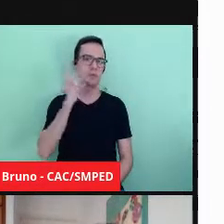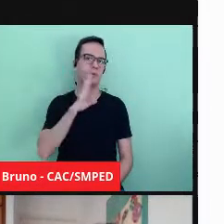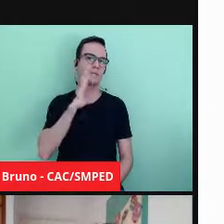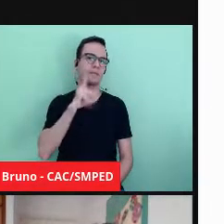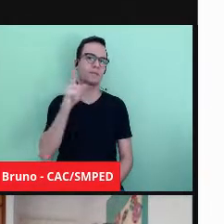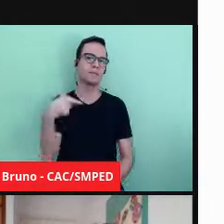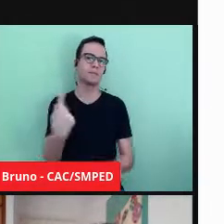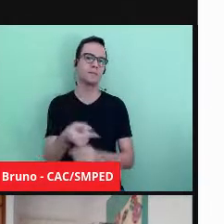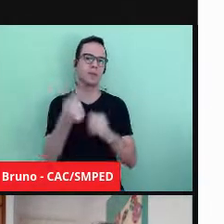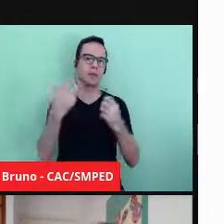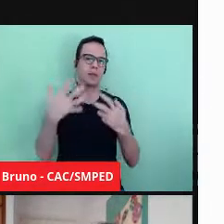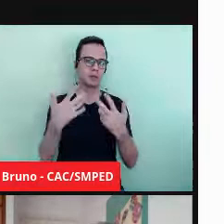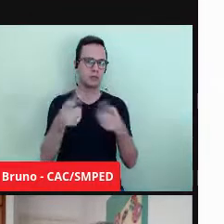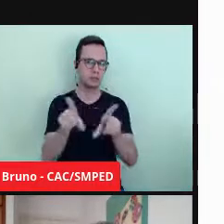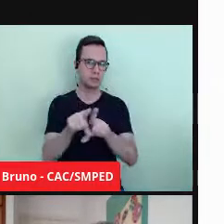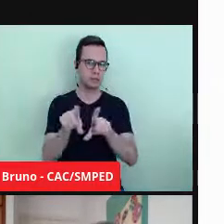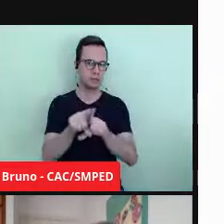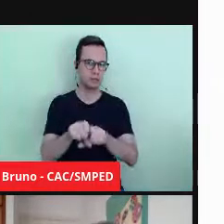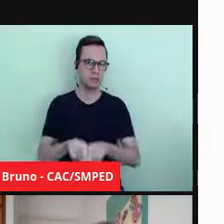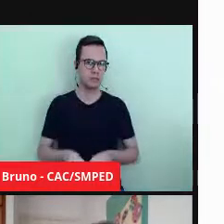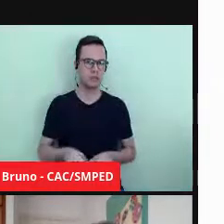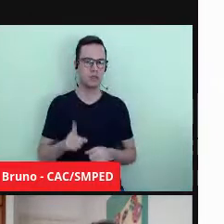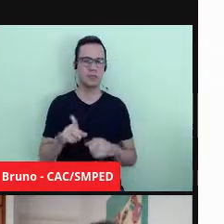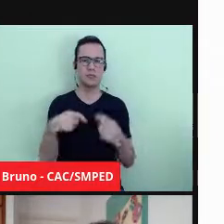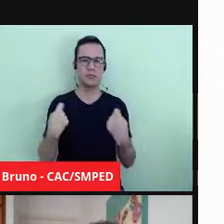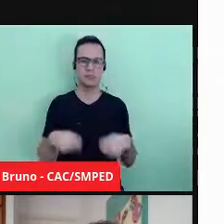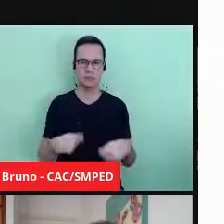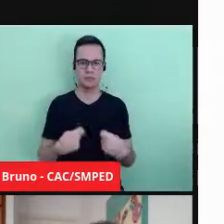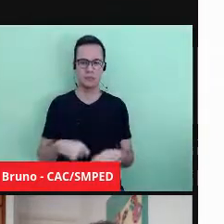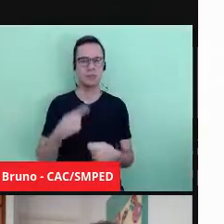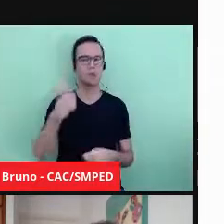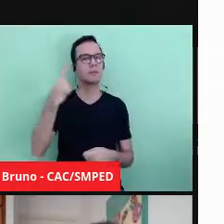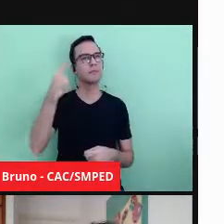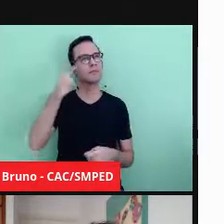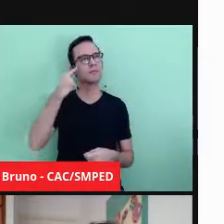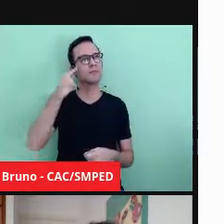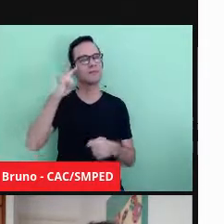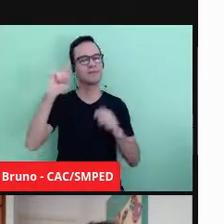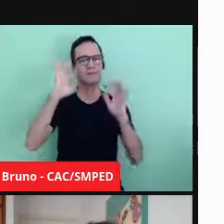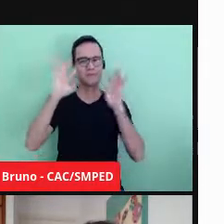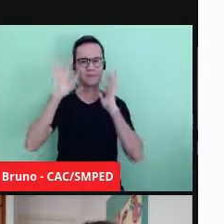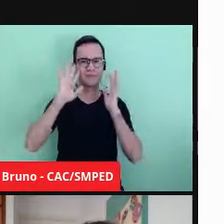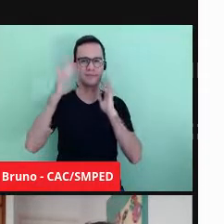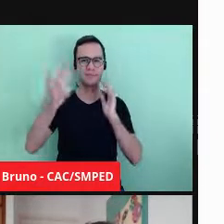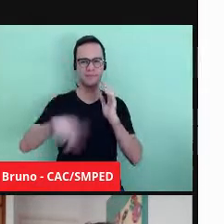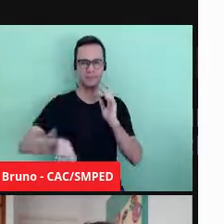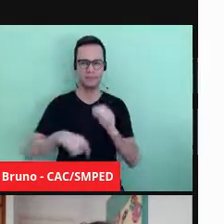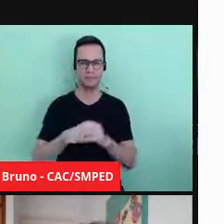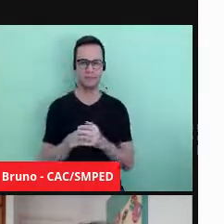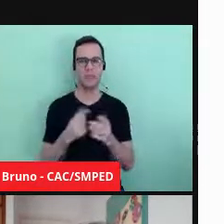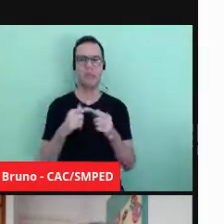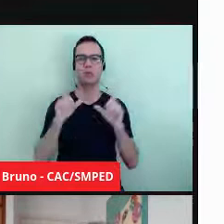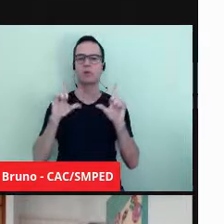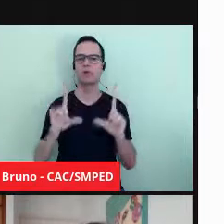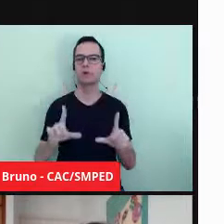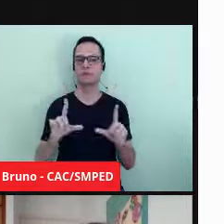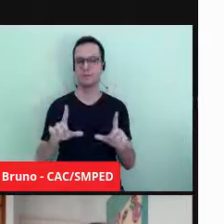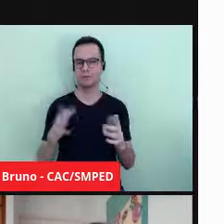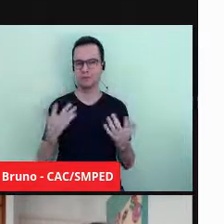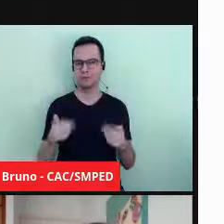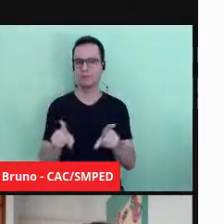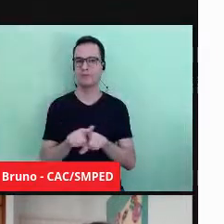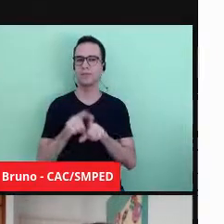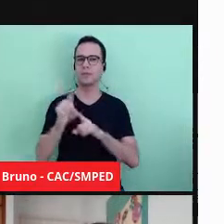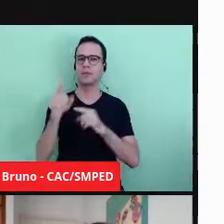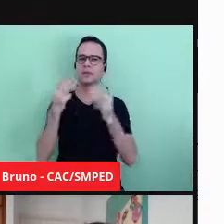gente colocar também como uma necessidade de repensar também. É um fator de localização também, né, desses